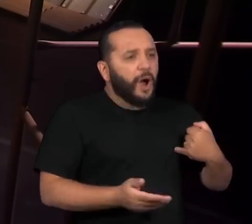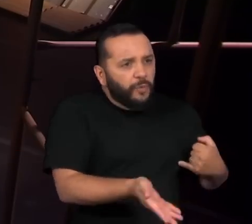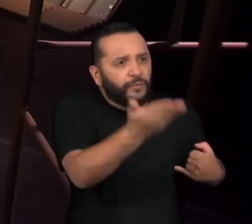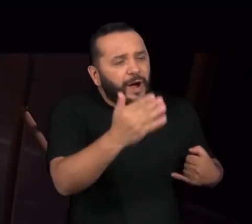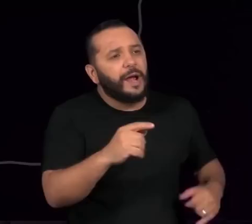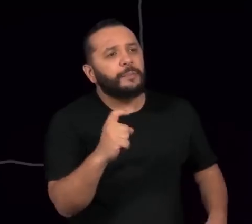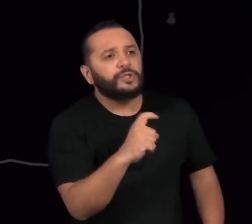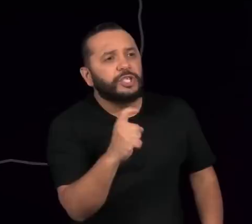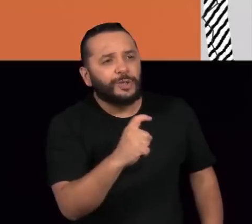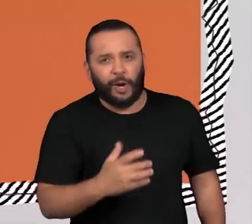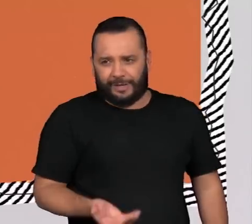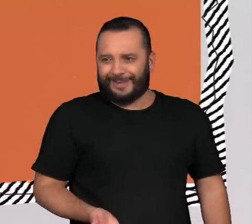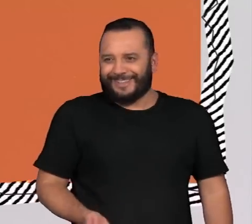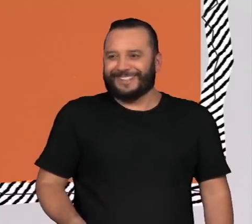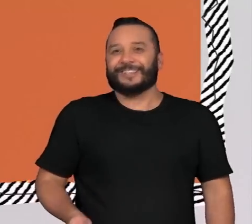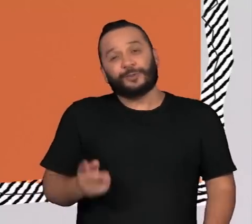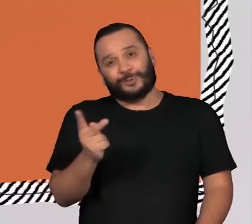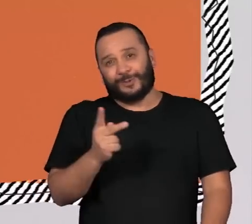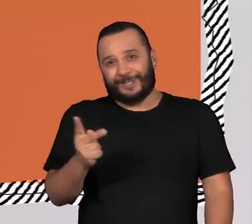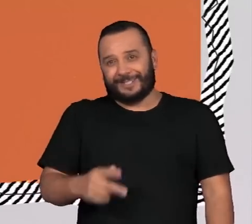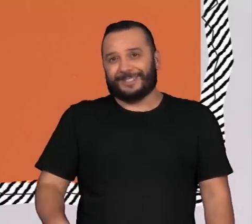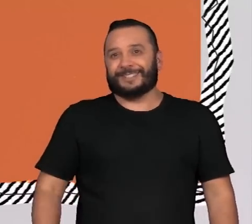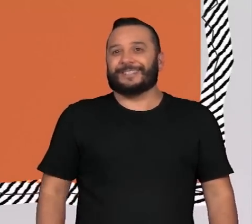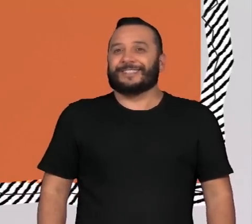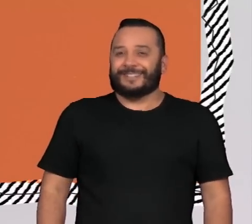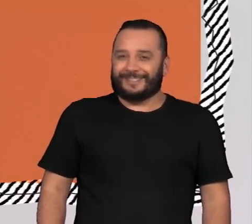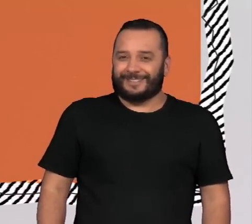Dos dois.